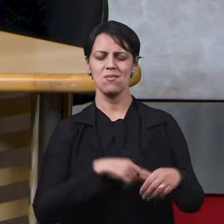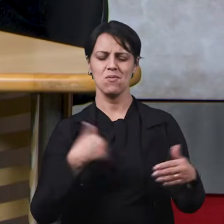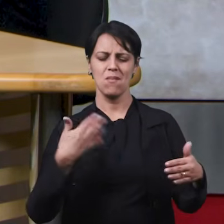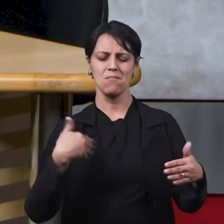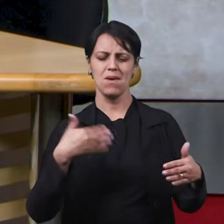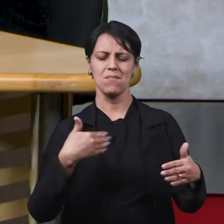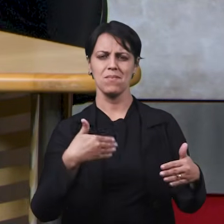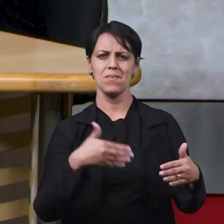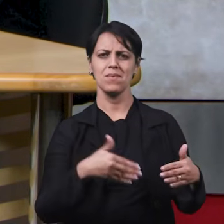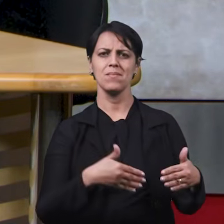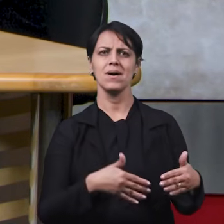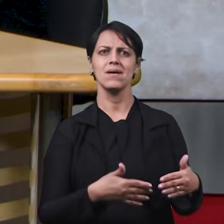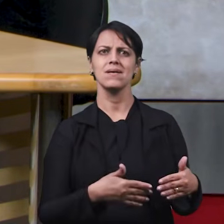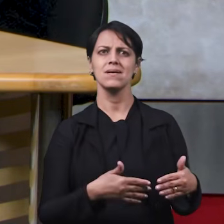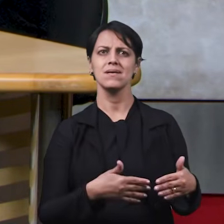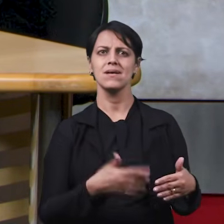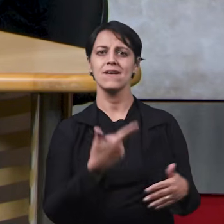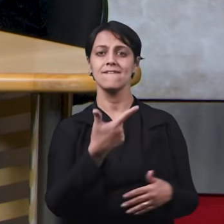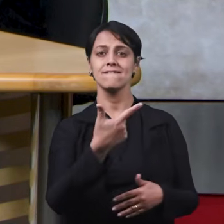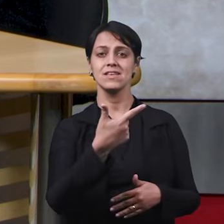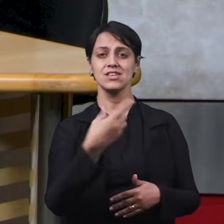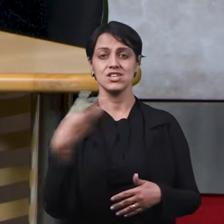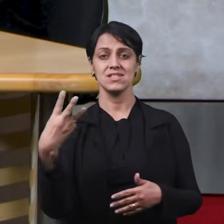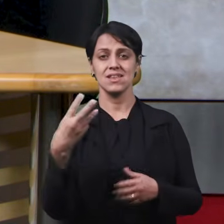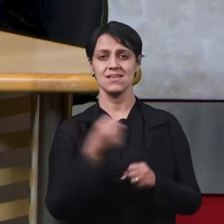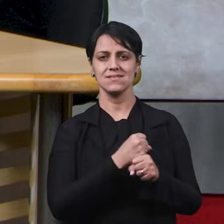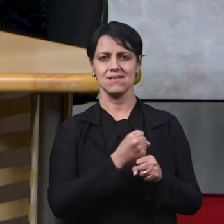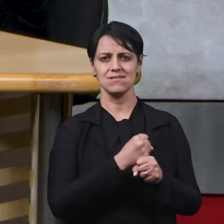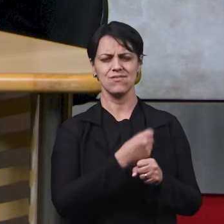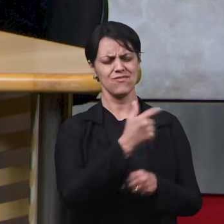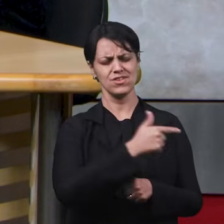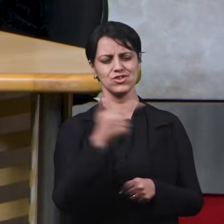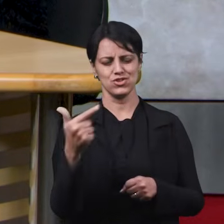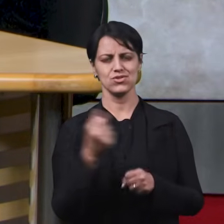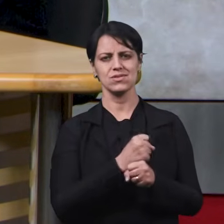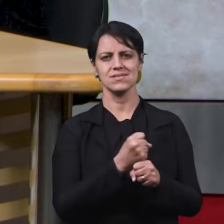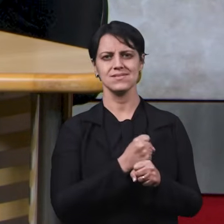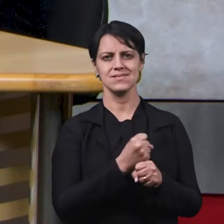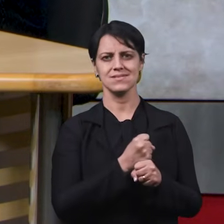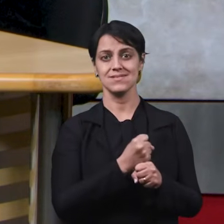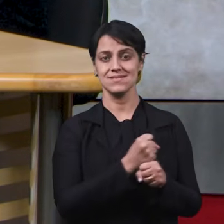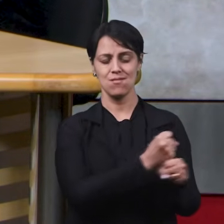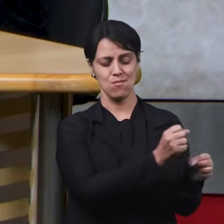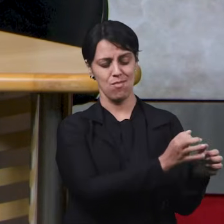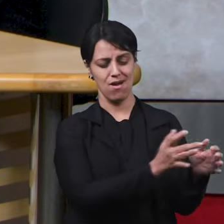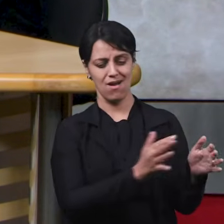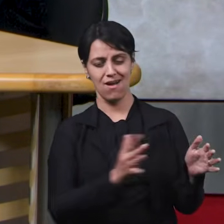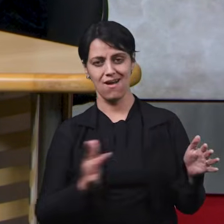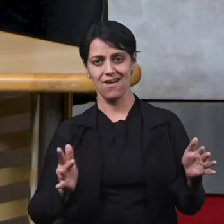Pastor, quanto tempo isso? 23 anos, 22 anos. 22